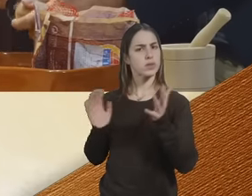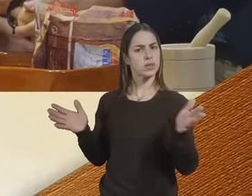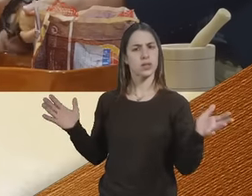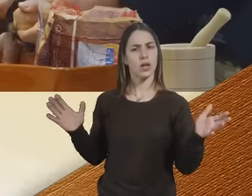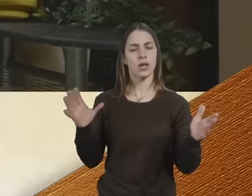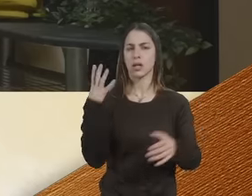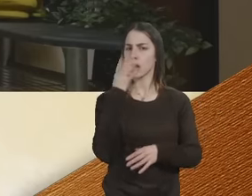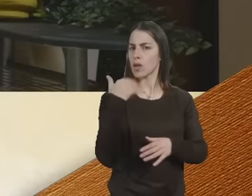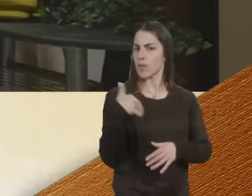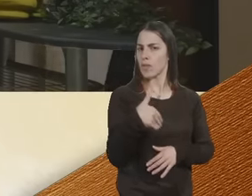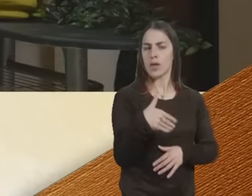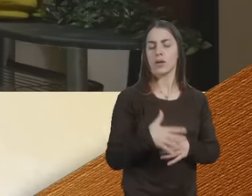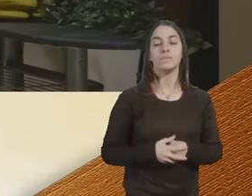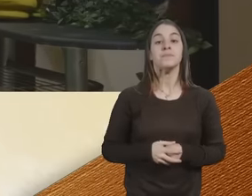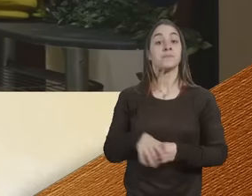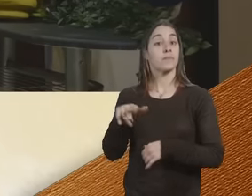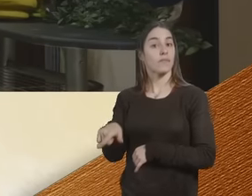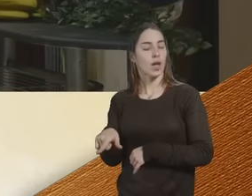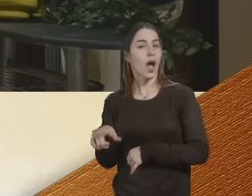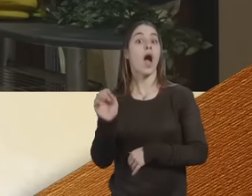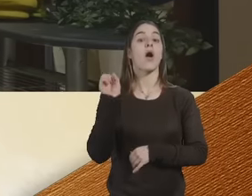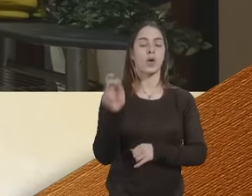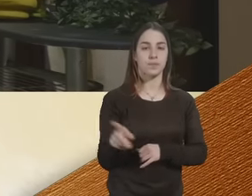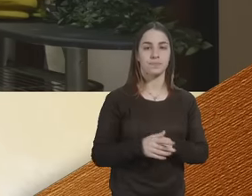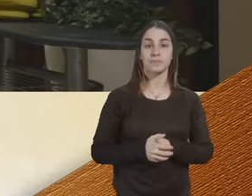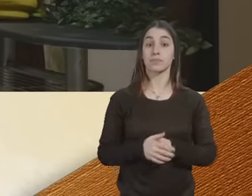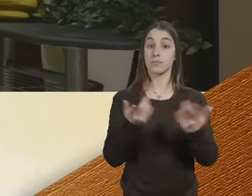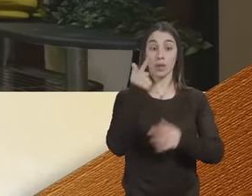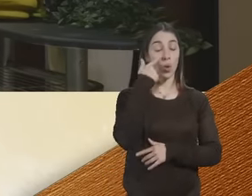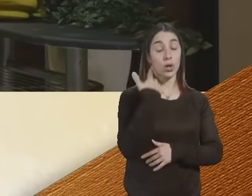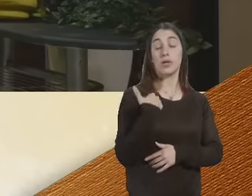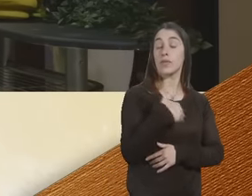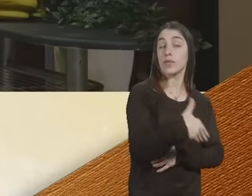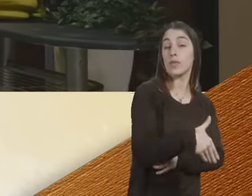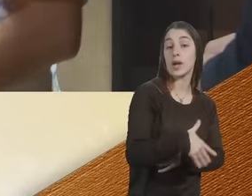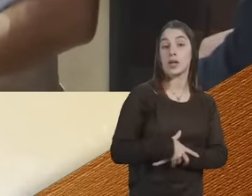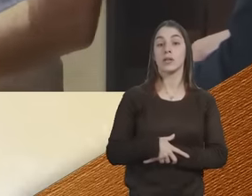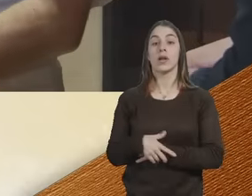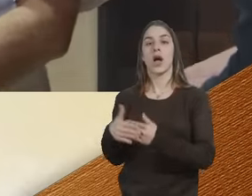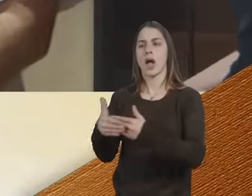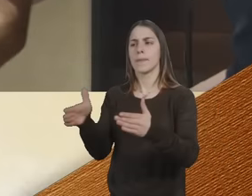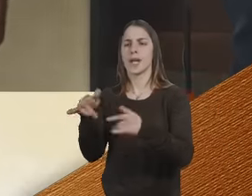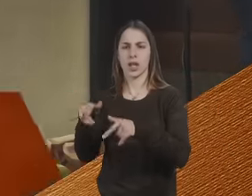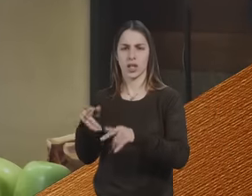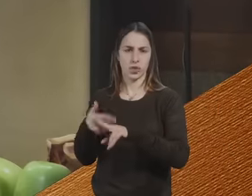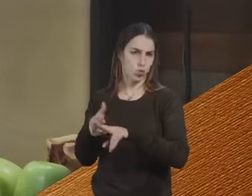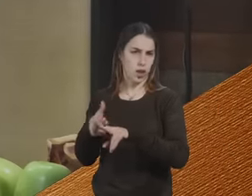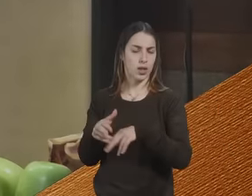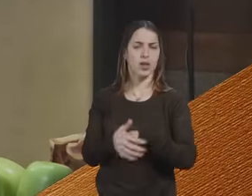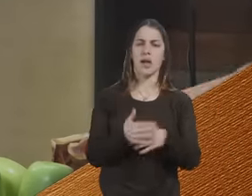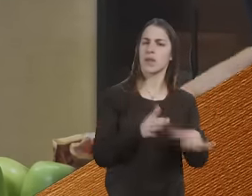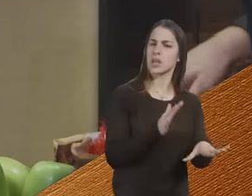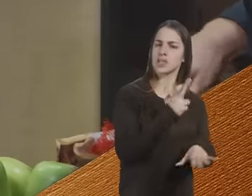Olha, tu, ó Vítor, se calhar aqui? Mais aqui. Ah, ok. Longe. E eu, se calhar, vou abrir aqui o espumante.